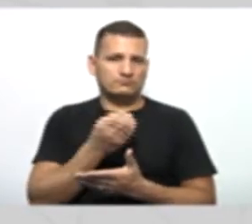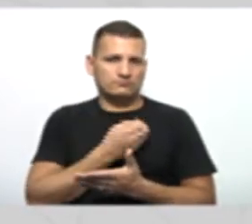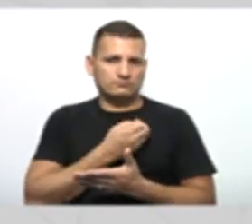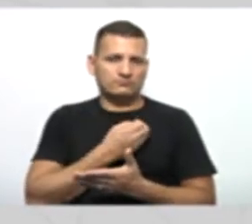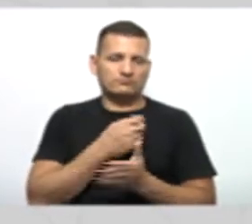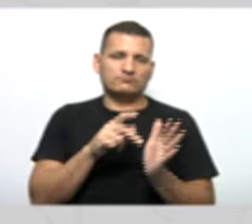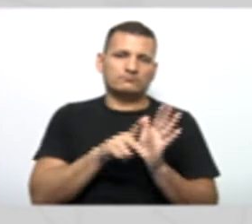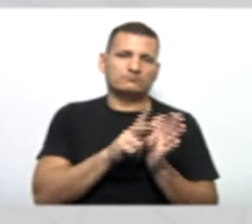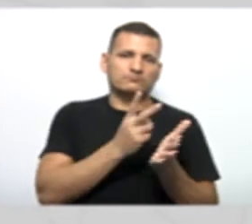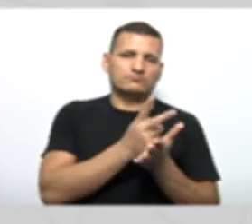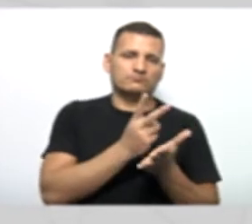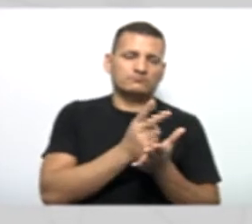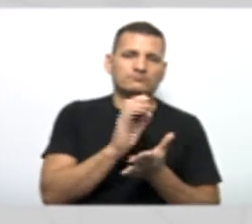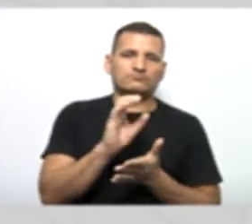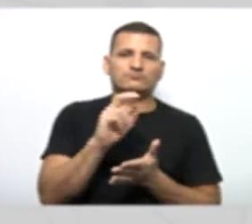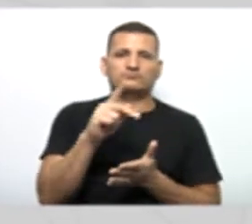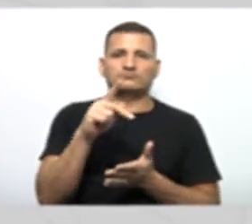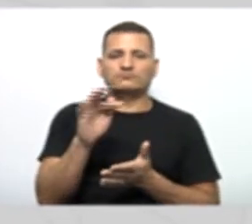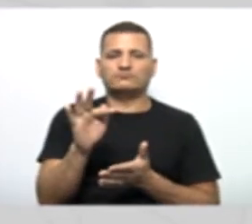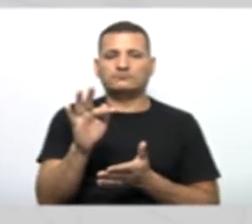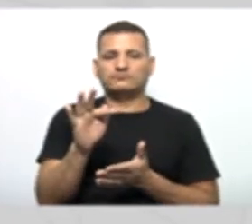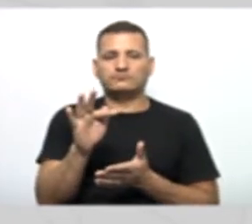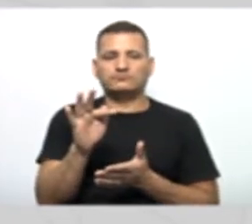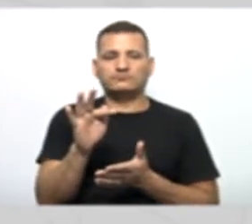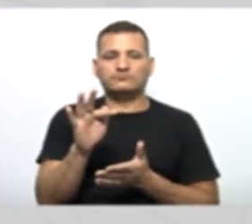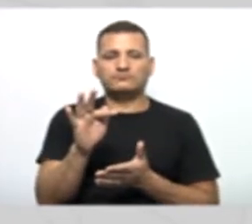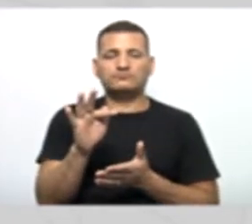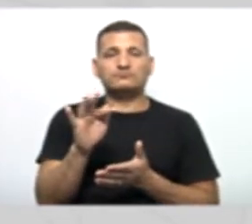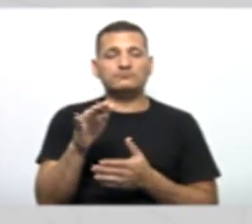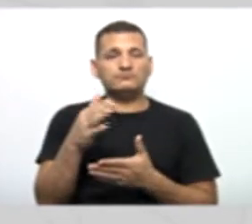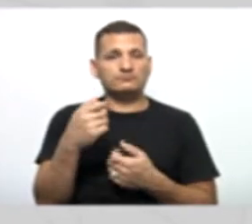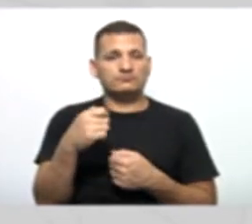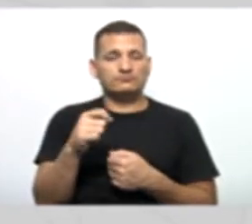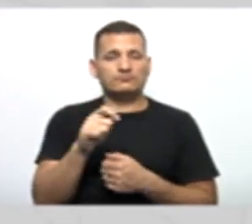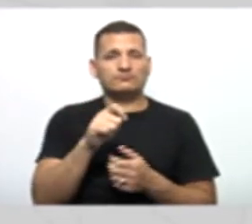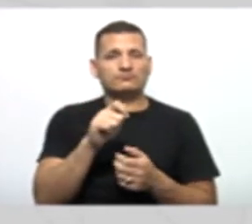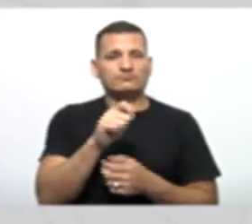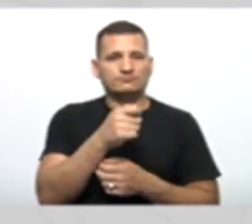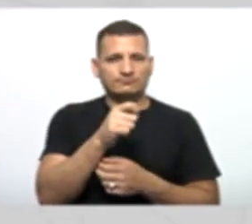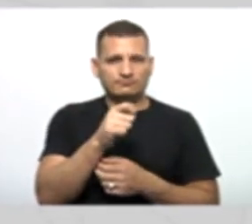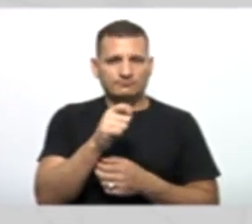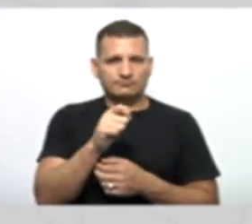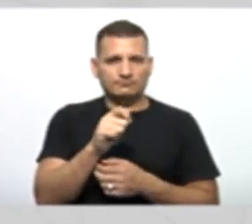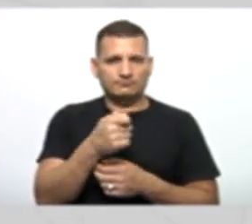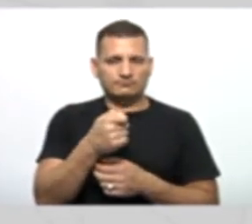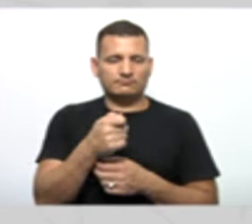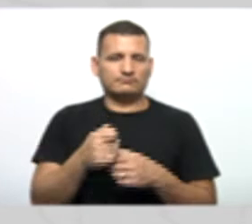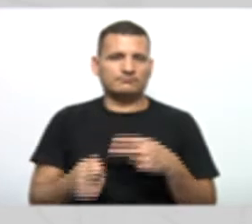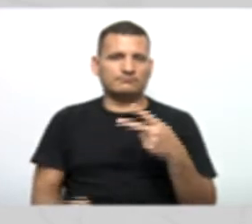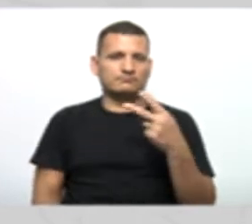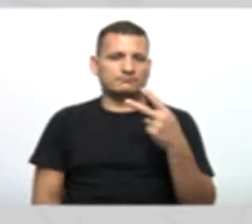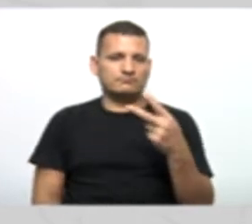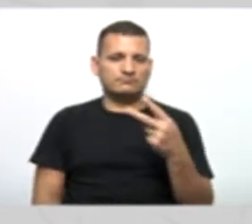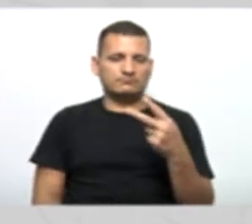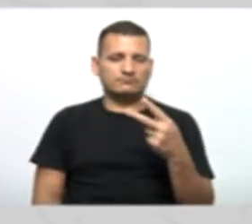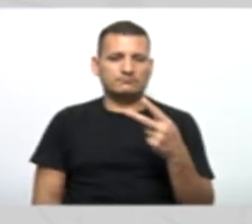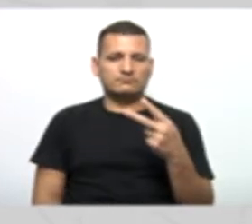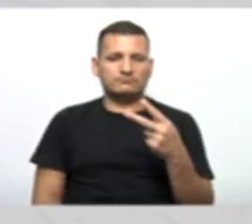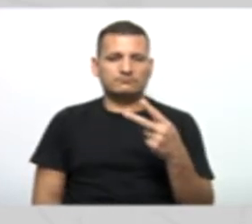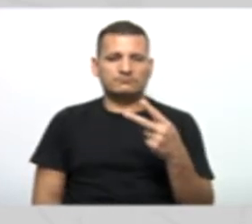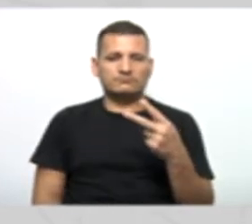também. Então eu preciso de 2 chaves para identificar cada linha da minha tabela telefone